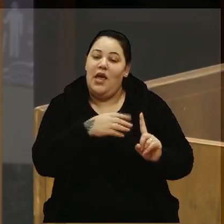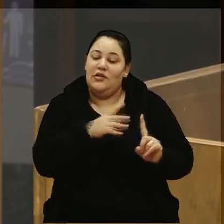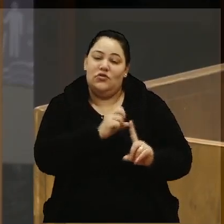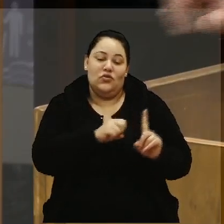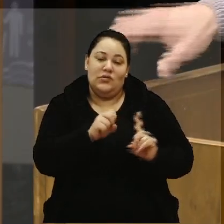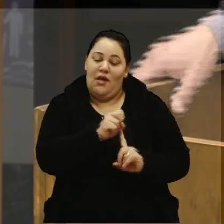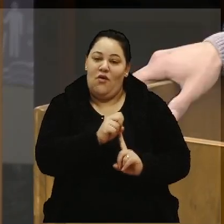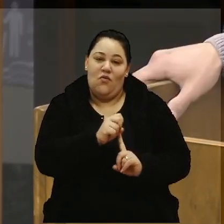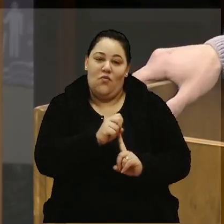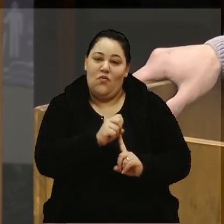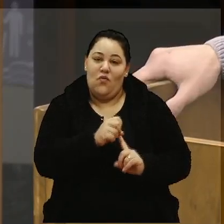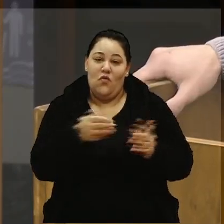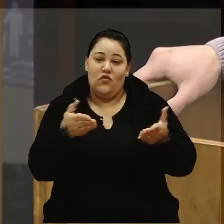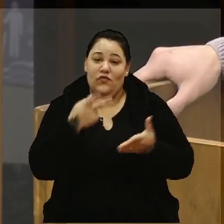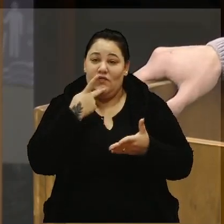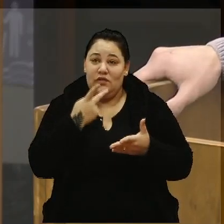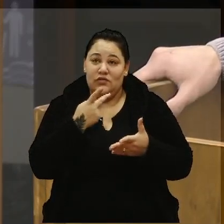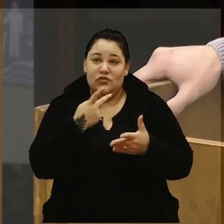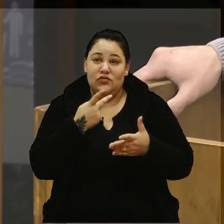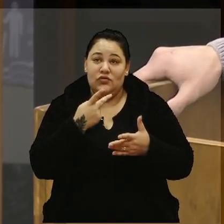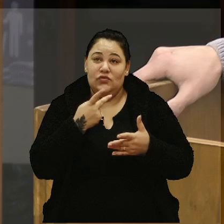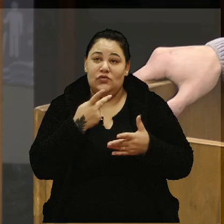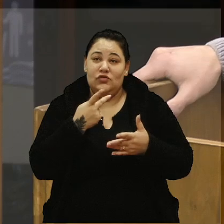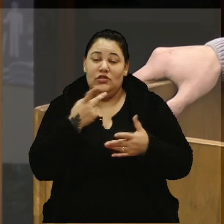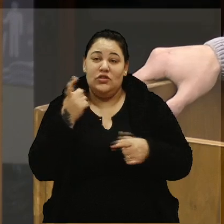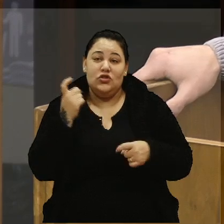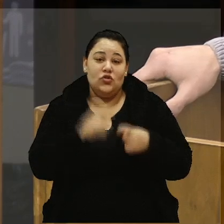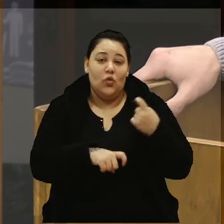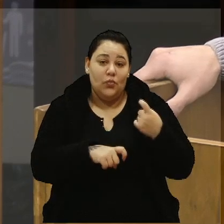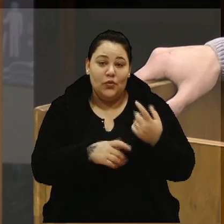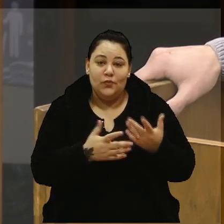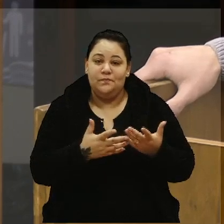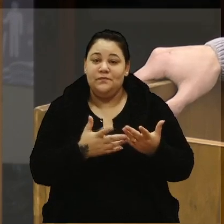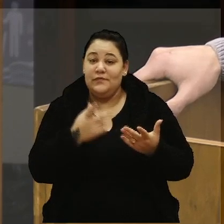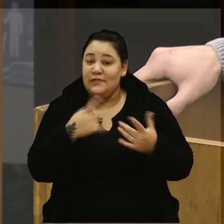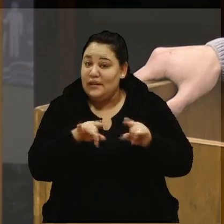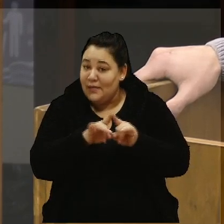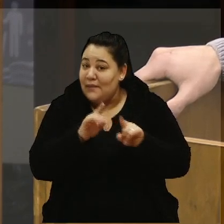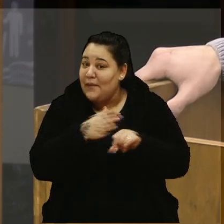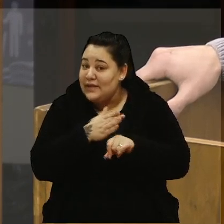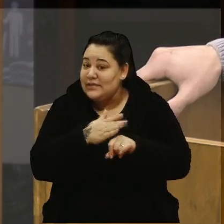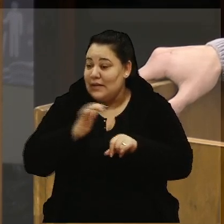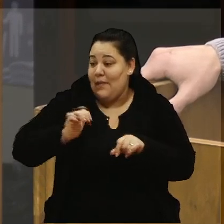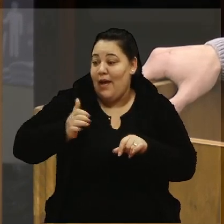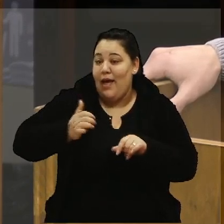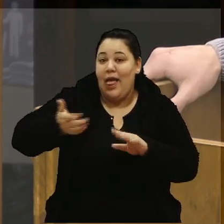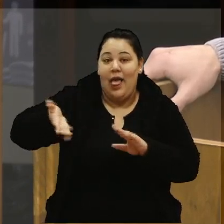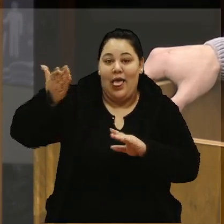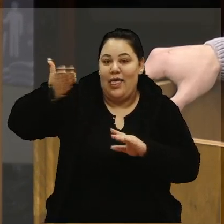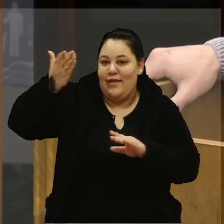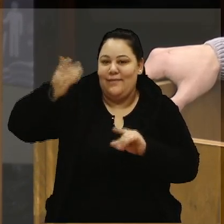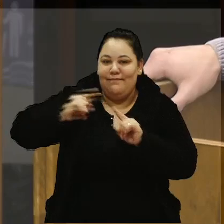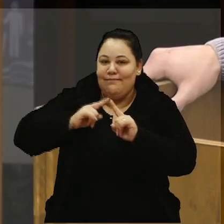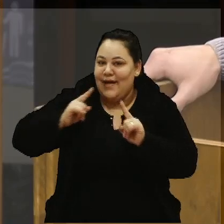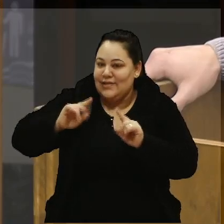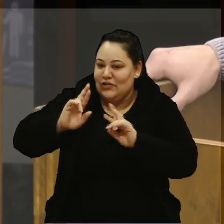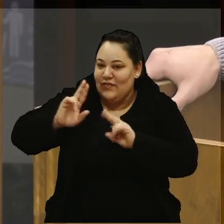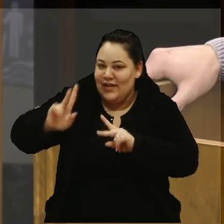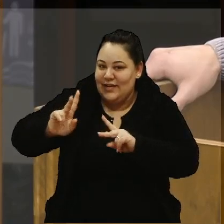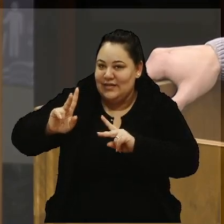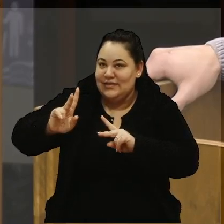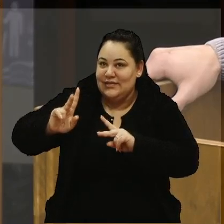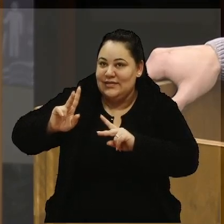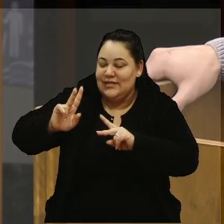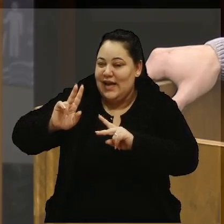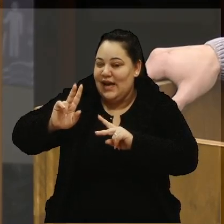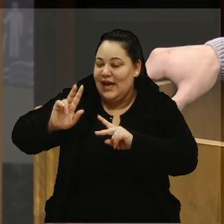Hoje, a questão de estupro também está na classe alta. A única coisa é que a classe alta acaba sendo